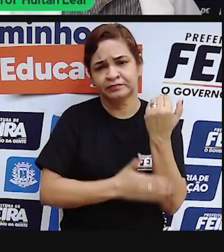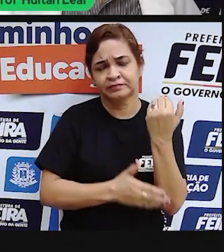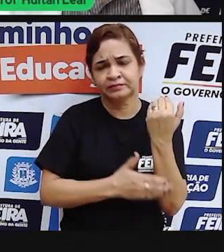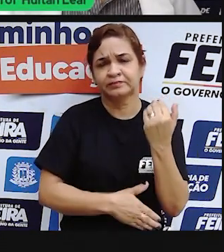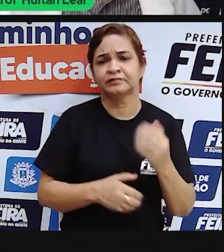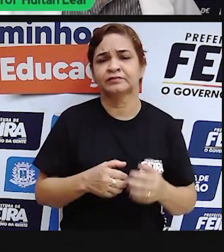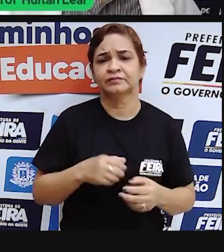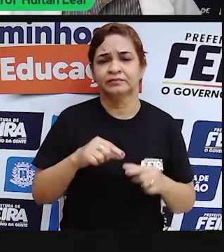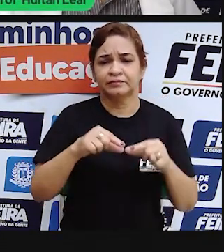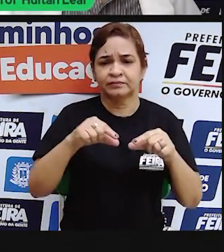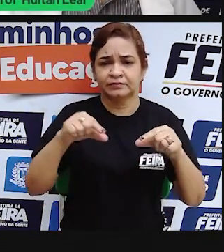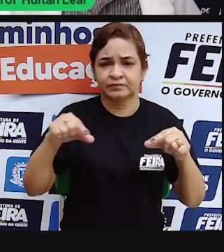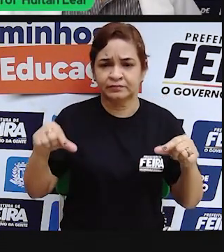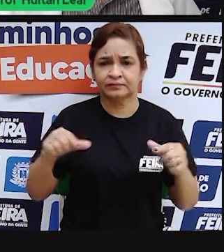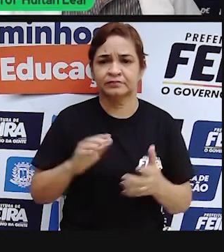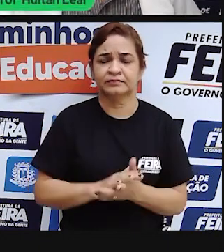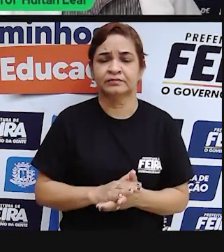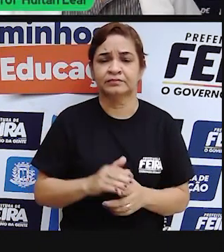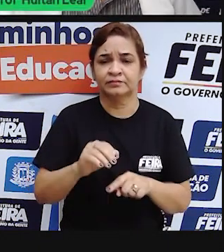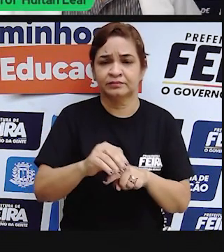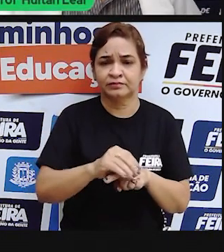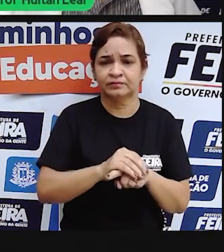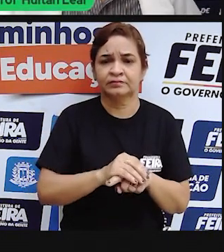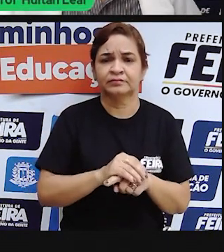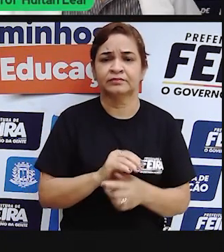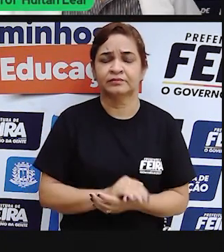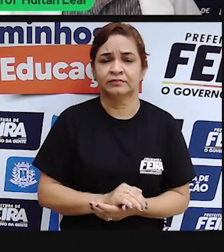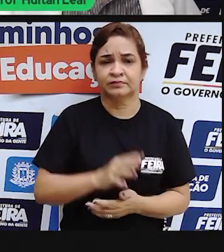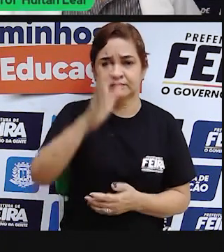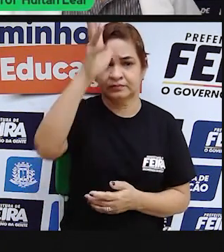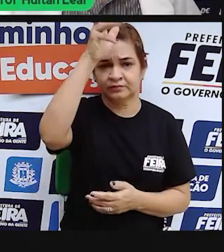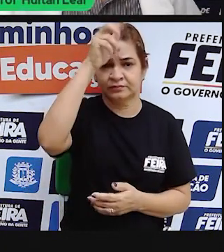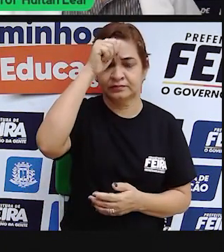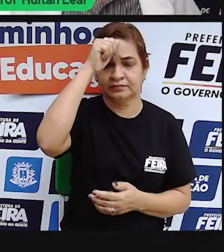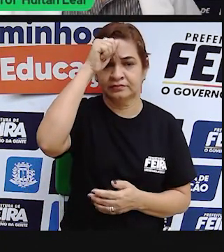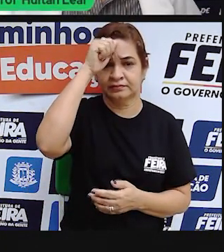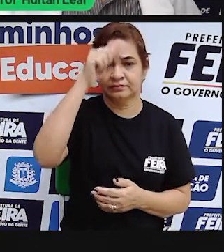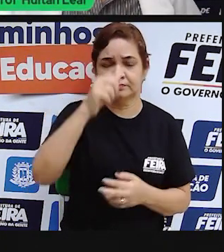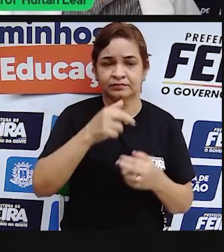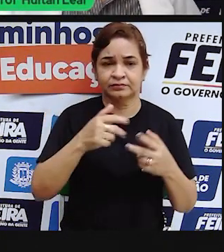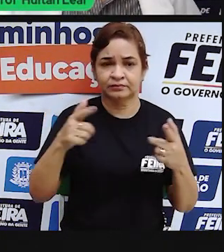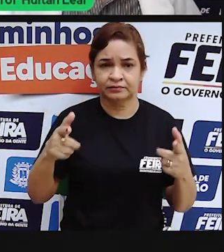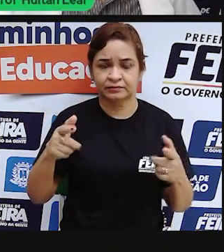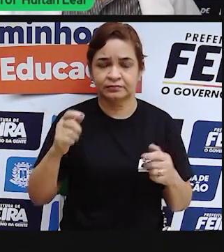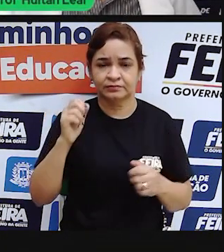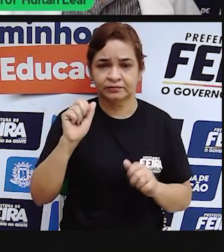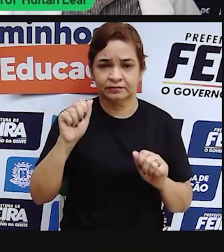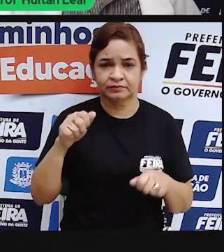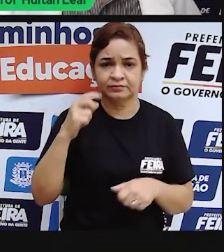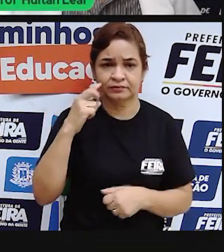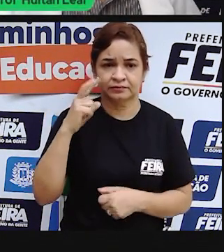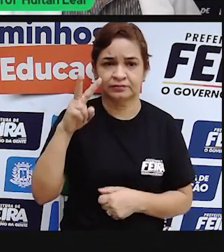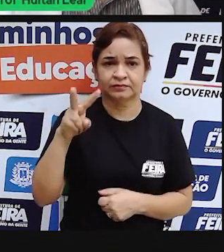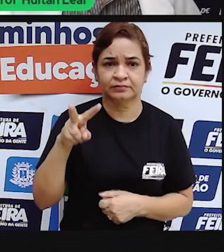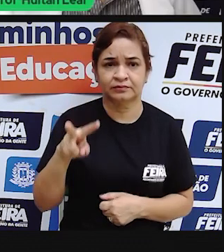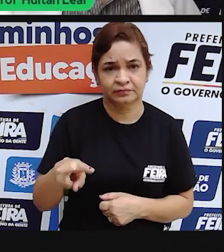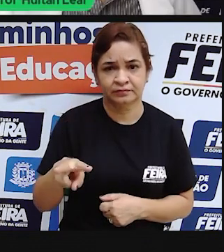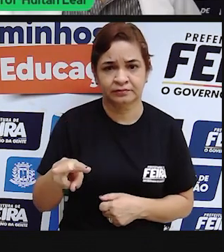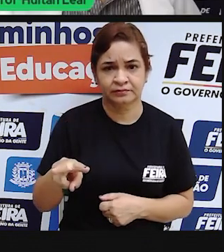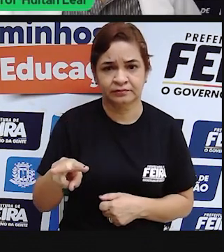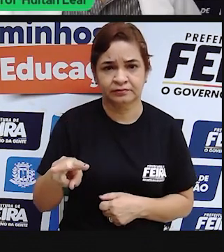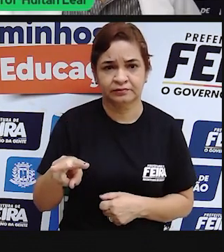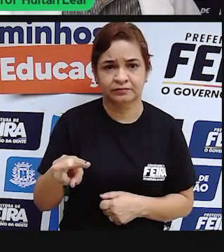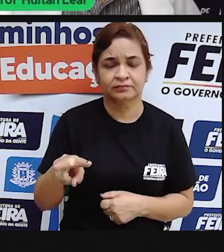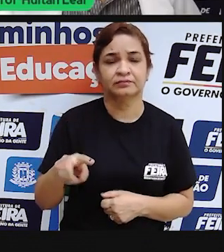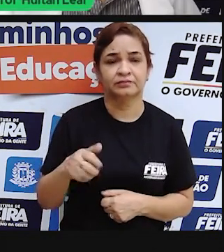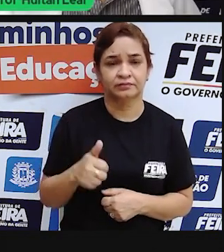damasco, ervilha, goiaba e galinha. São aqueles que nós podemos considerar